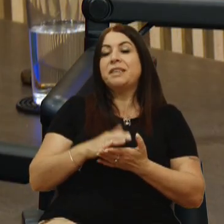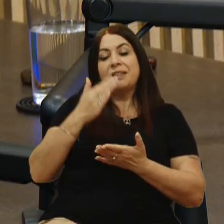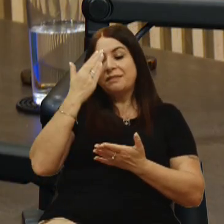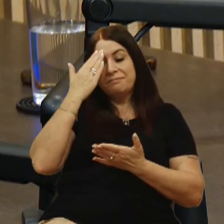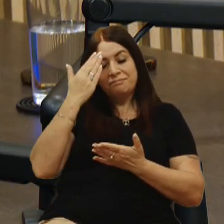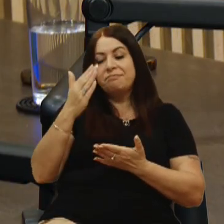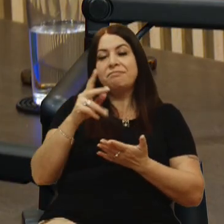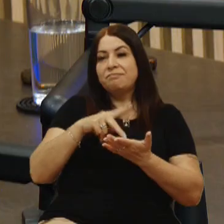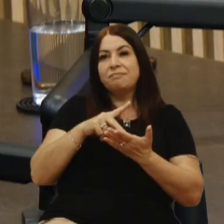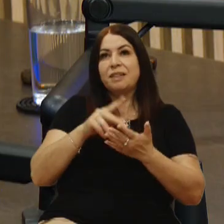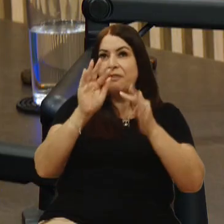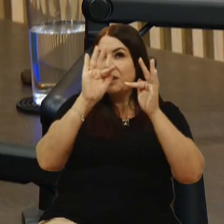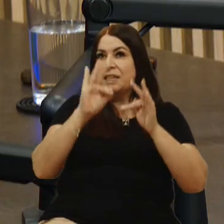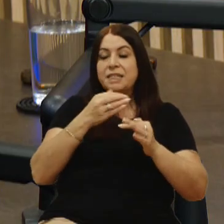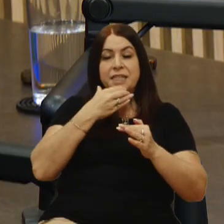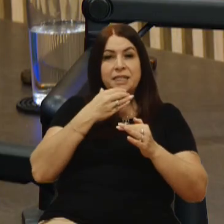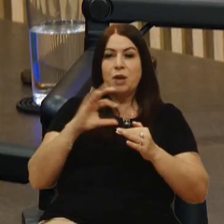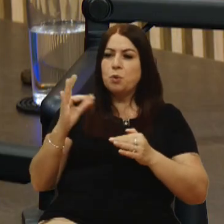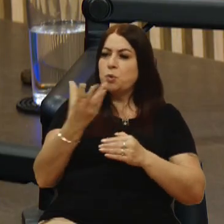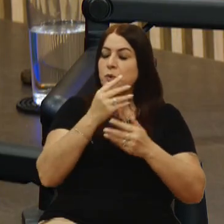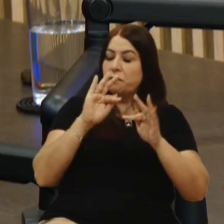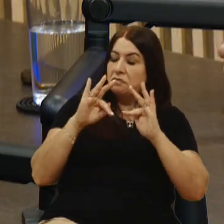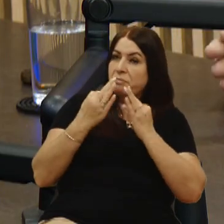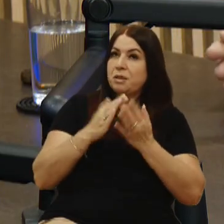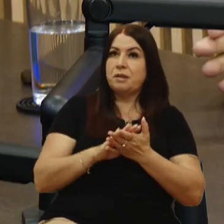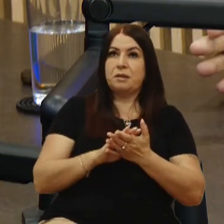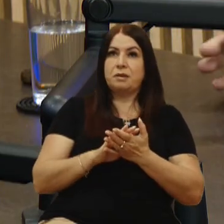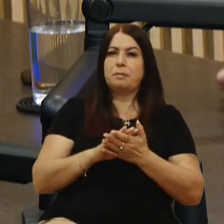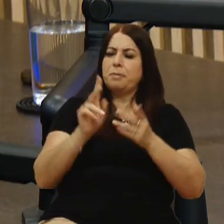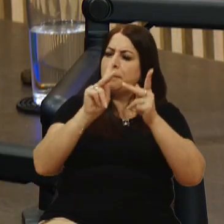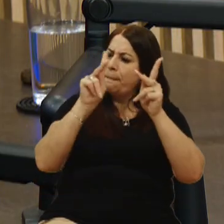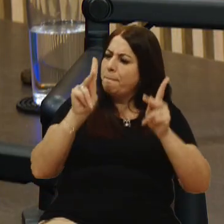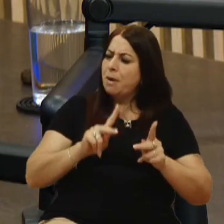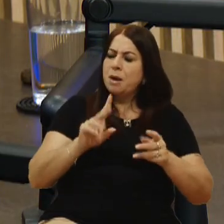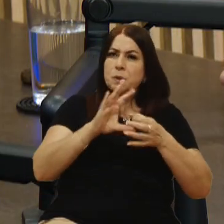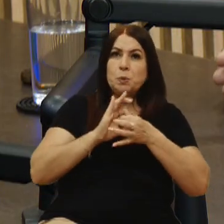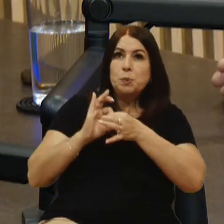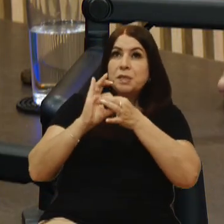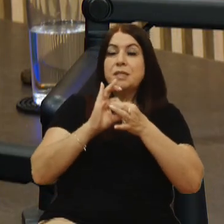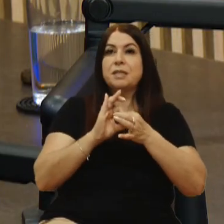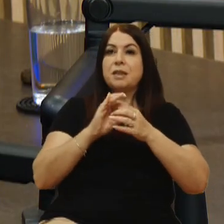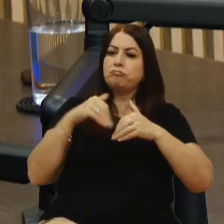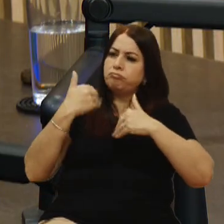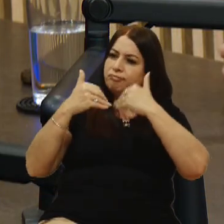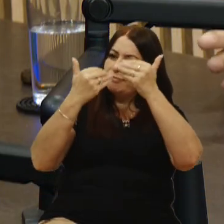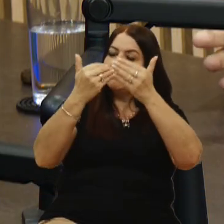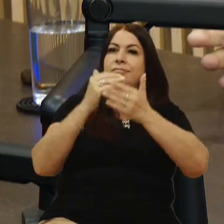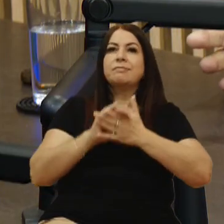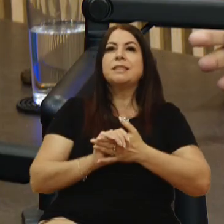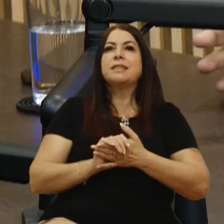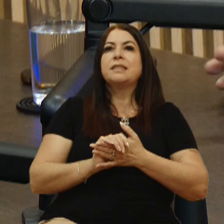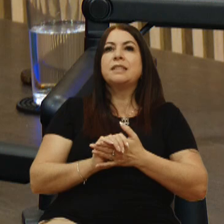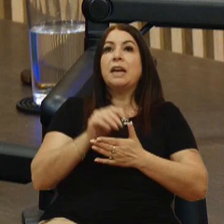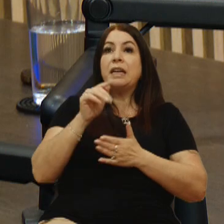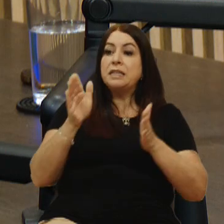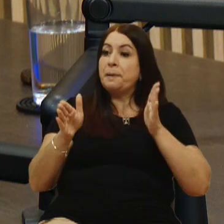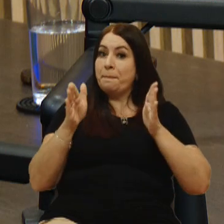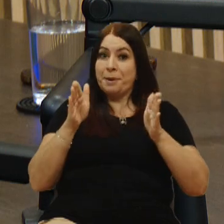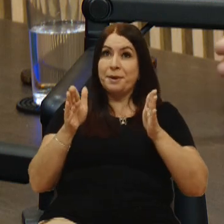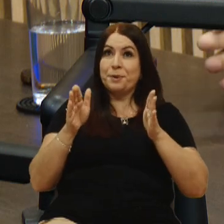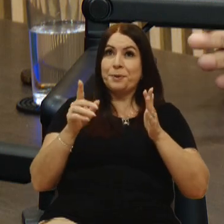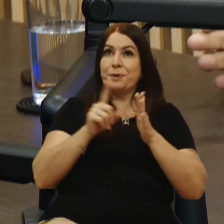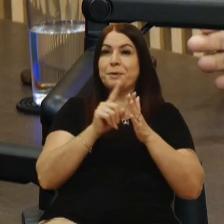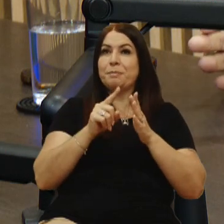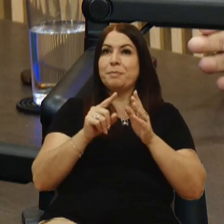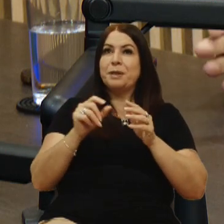agradecer mesmo, desejar um Feliz Natal a todas as famílias, né, com muita paz, união, né, prosperidade, e que esse período aí sirva